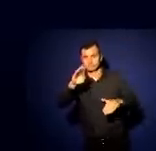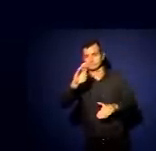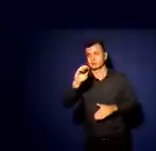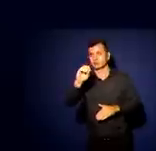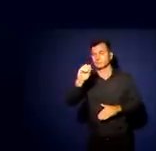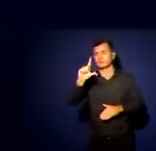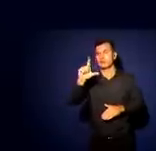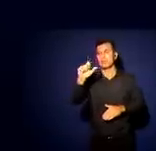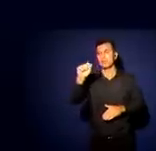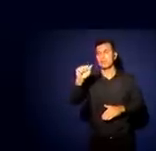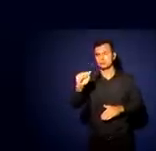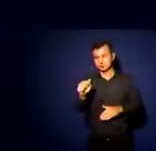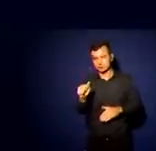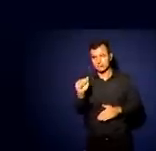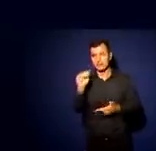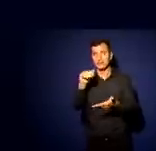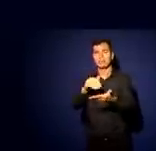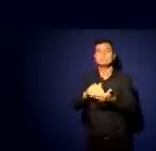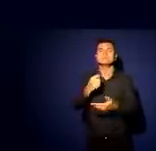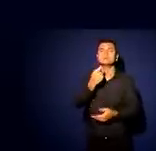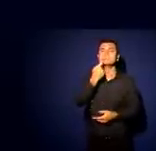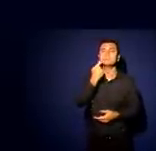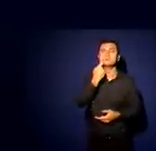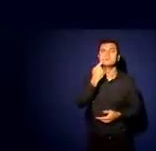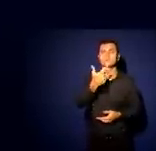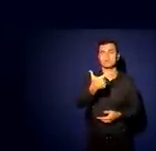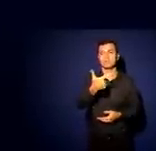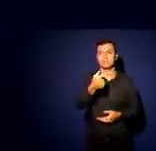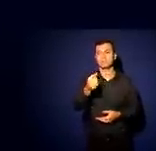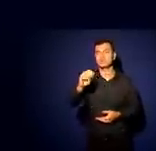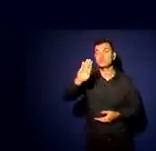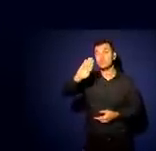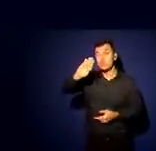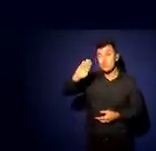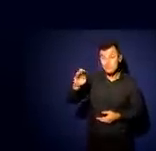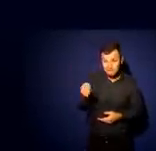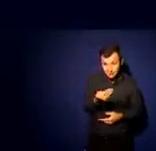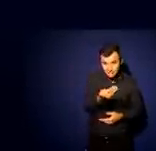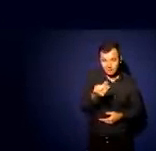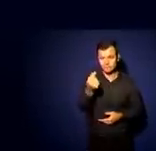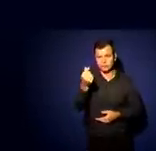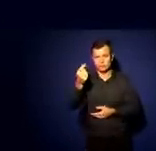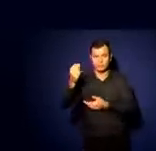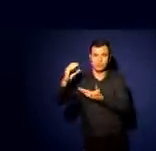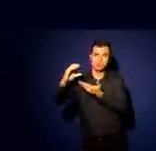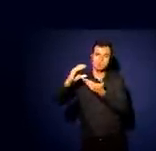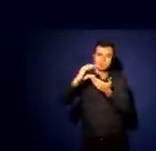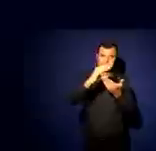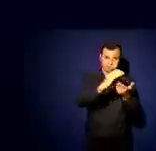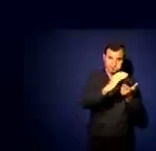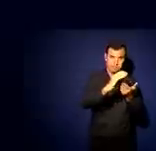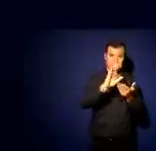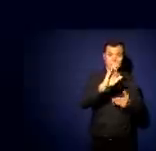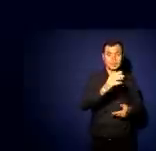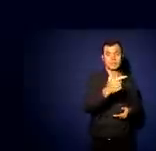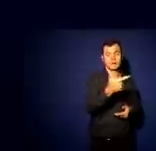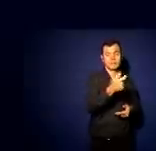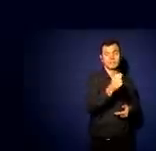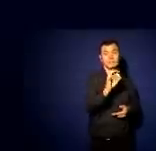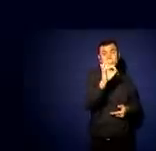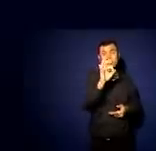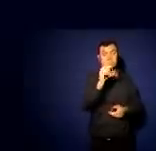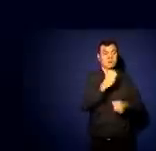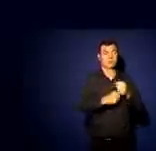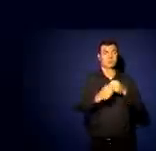sexta-feira algo em torno de 20 bi que entrou no país basicamente 20% do que entrou no ano inteiro passado